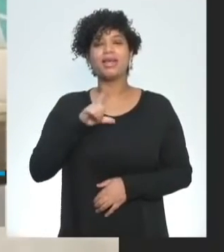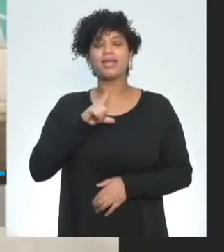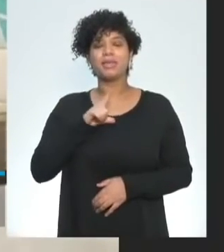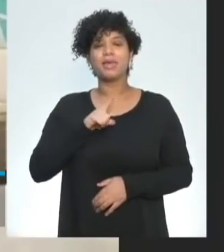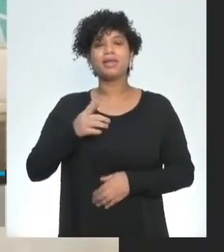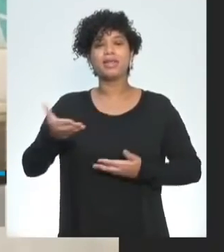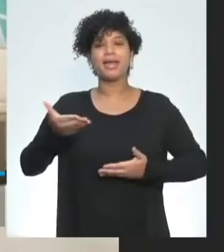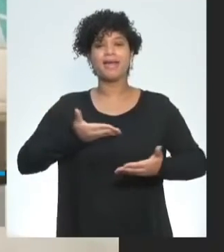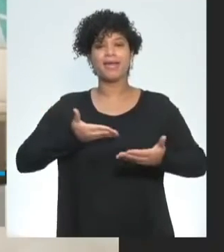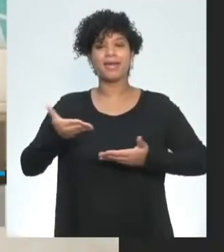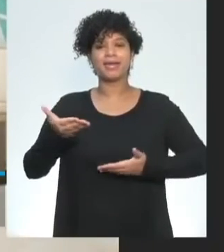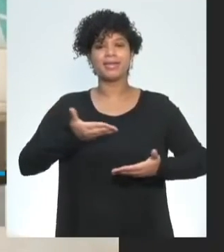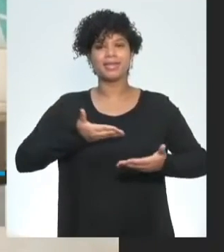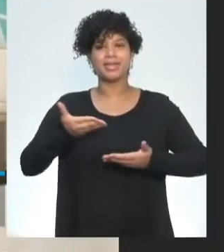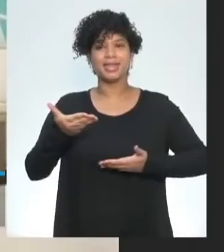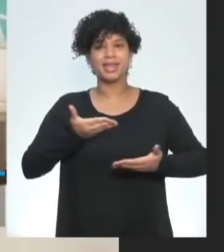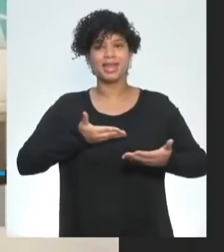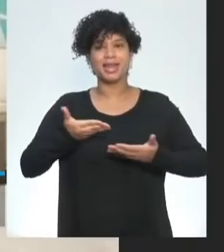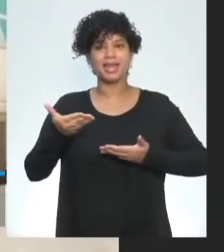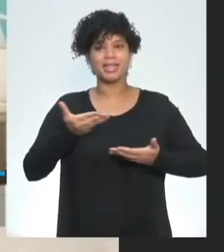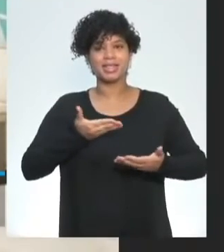interação